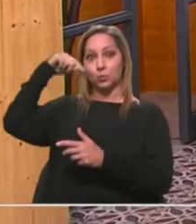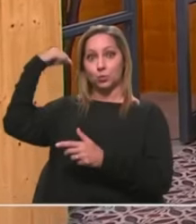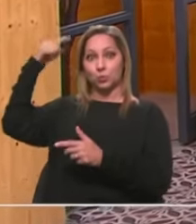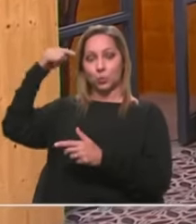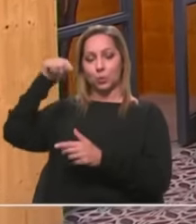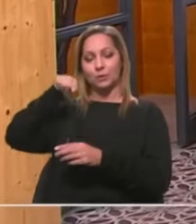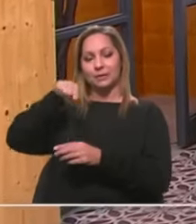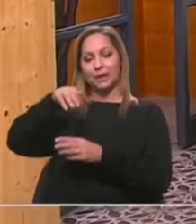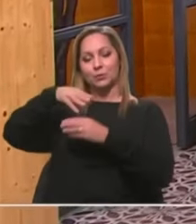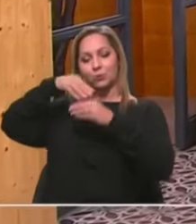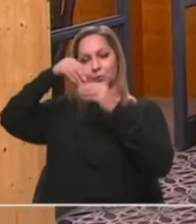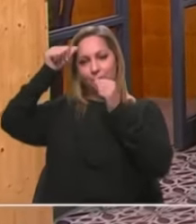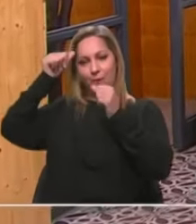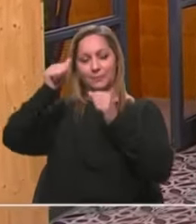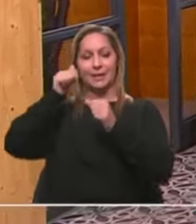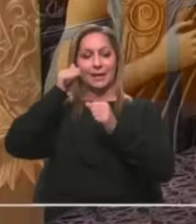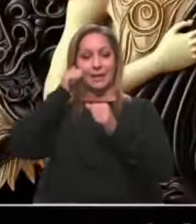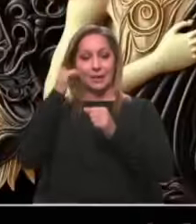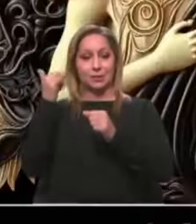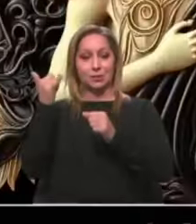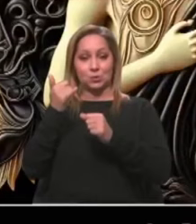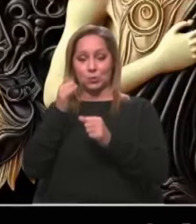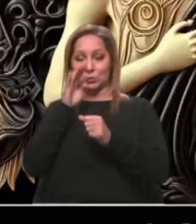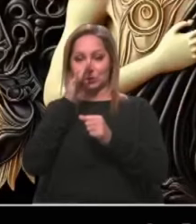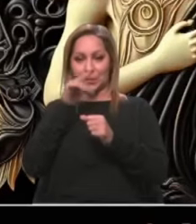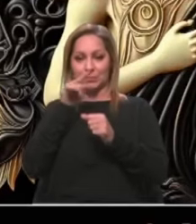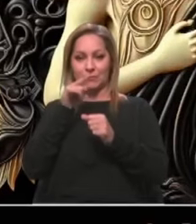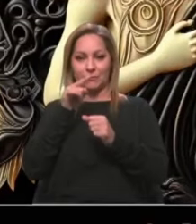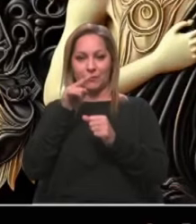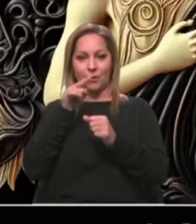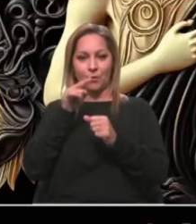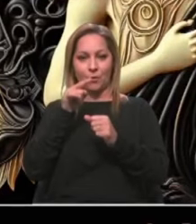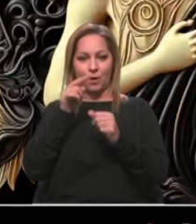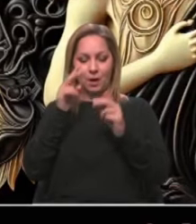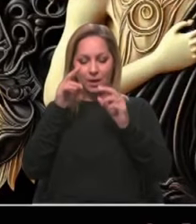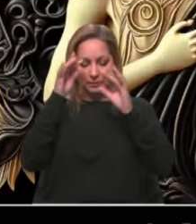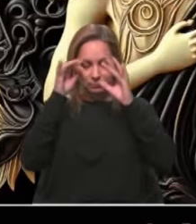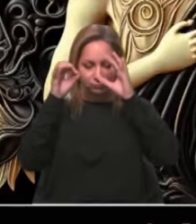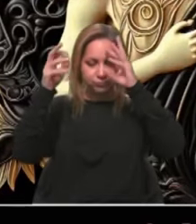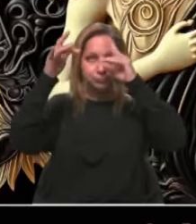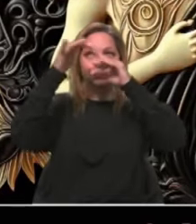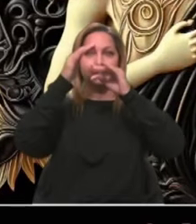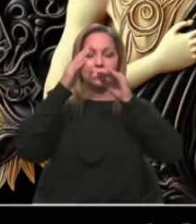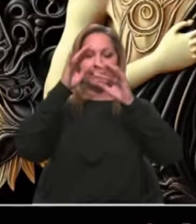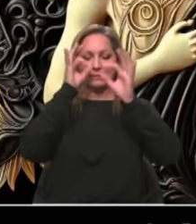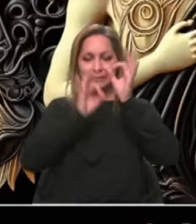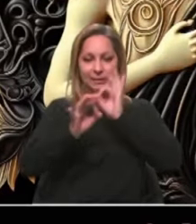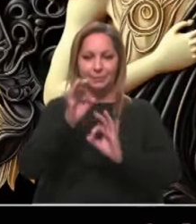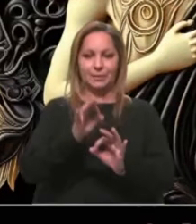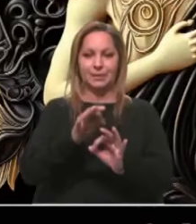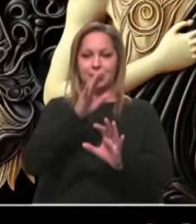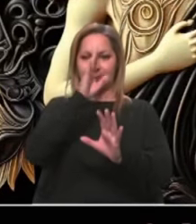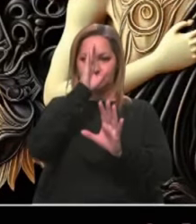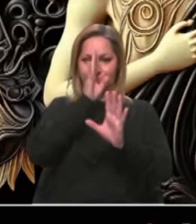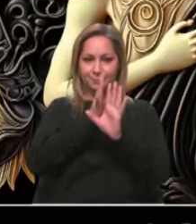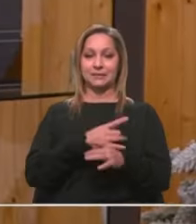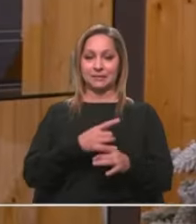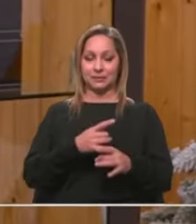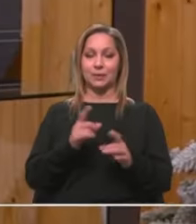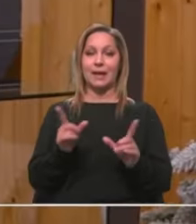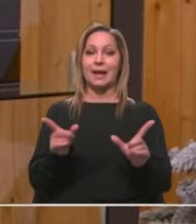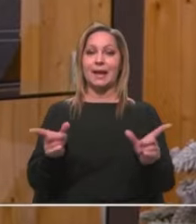Os descendentes em Gêmeos vão ser pessoas que vão explorar muito esta parte espiritual, terapias, psicologia, vai ser muito por